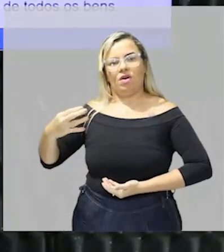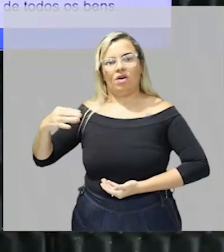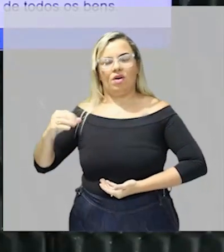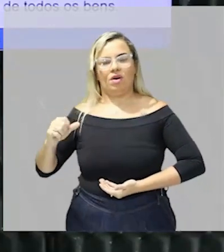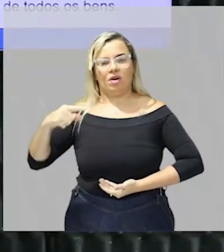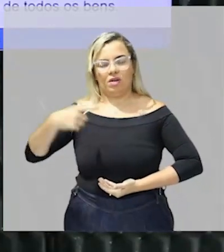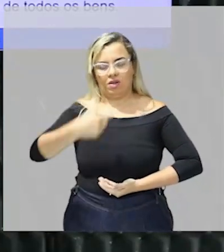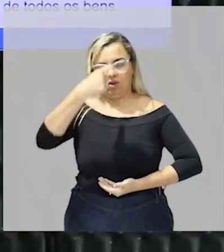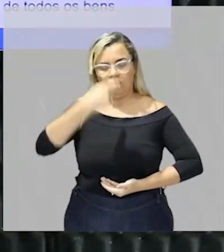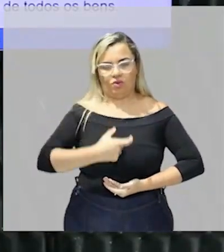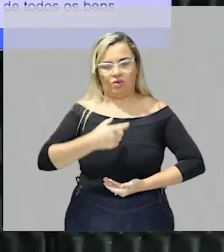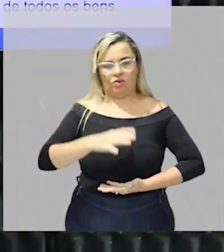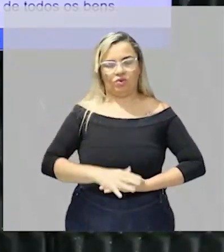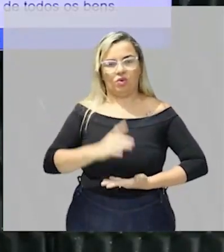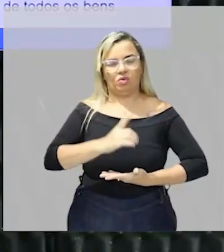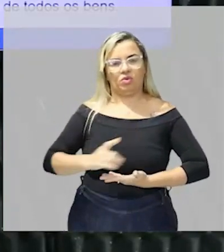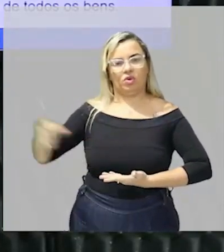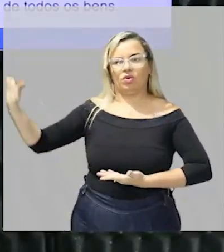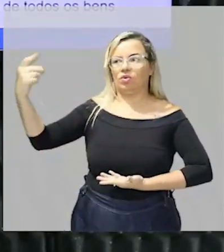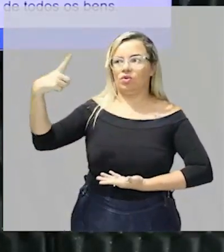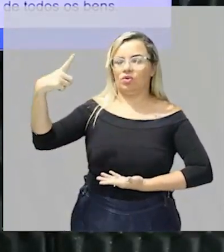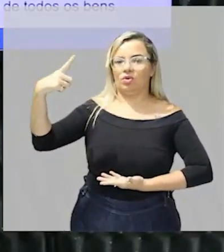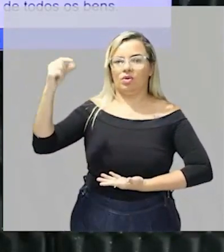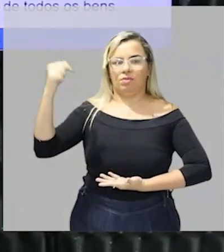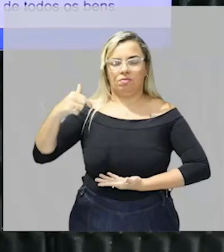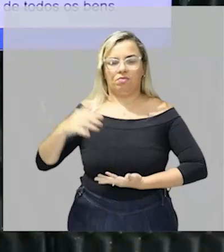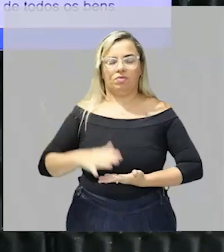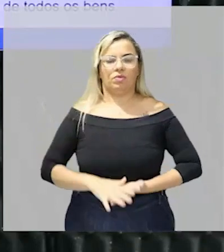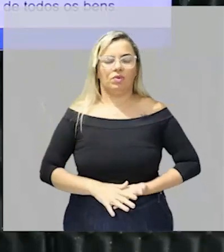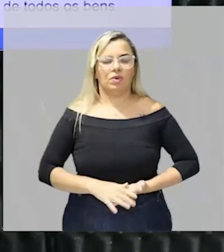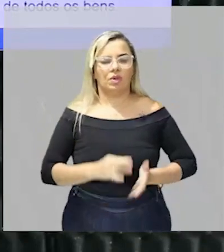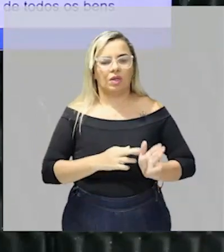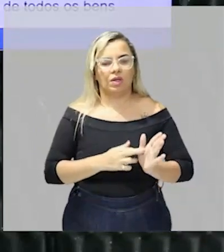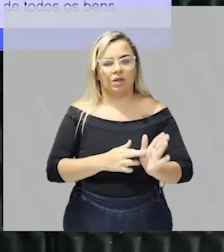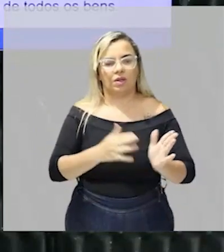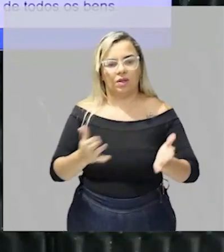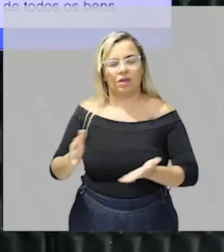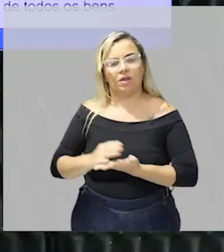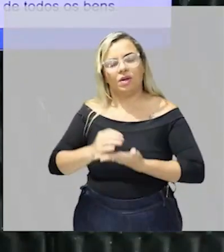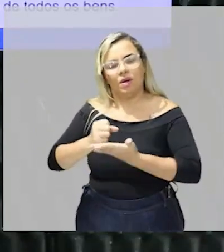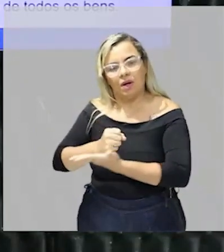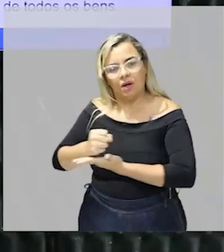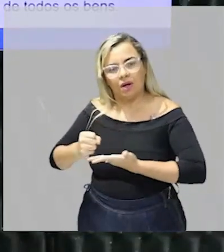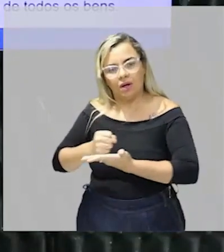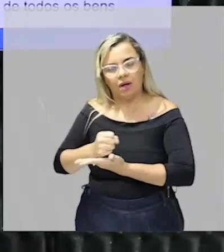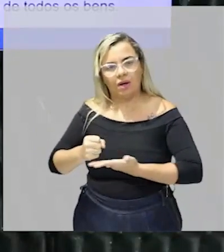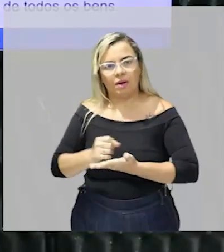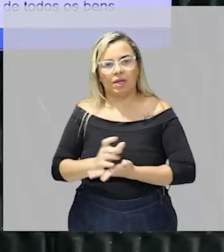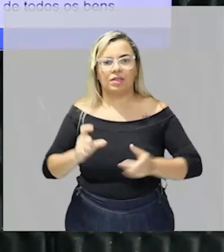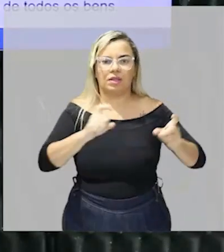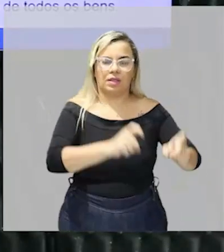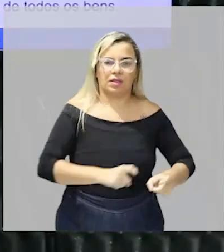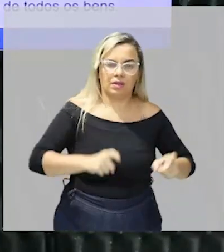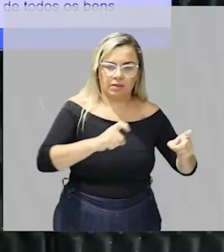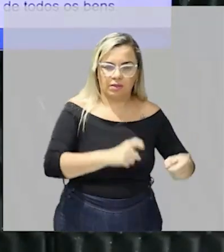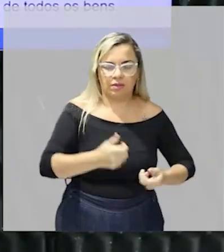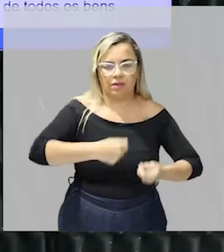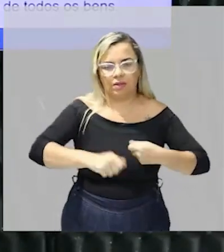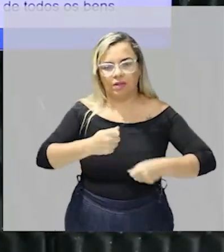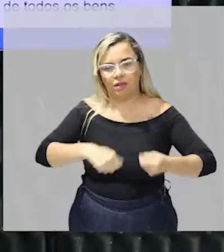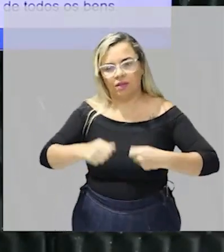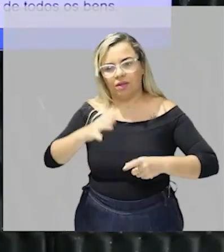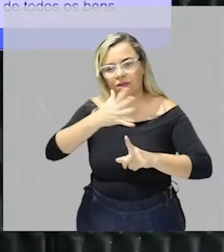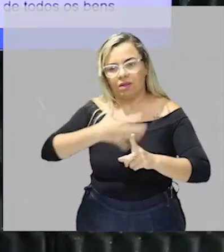Sol. Tá? Então ele mostra a presença de uma estrutura teocrática, nos mostra uma base agrária, e